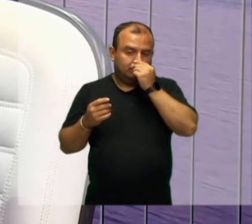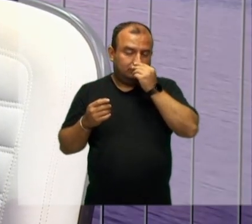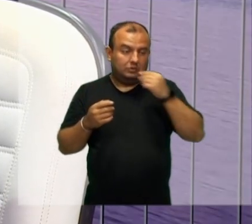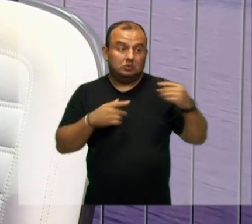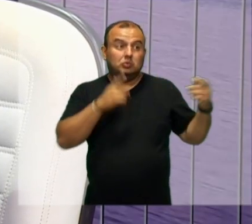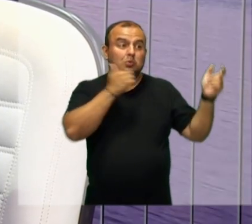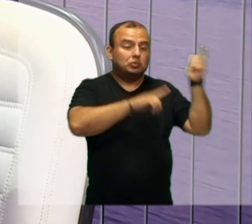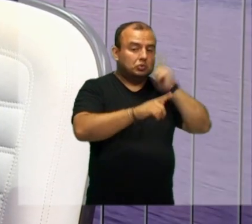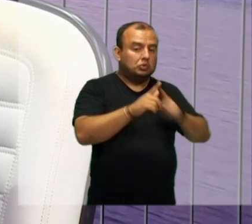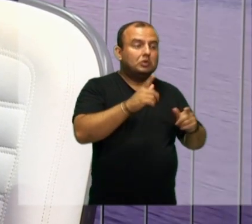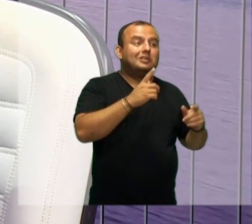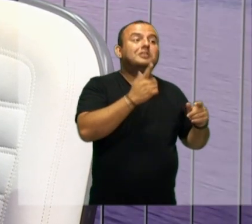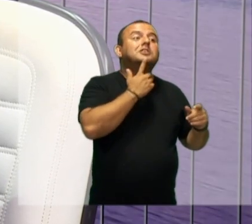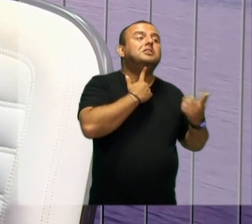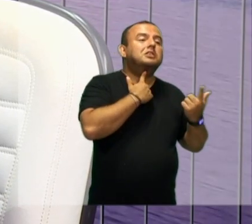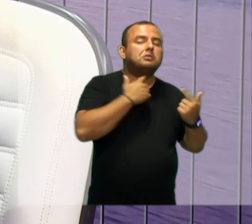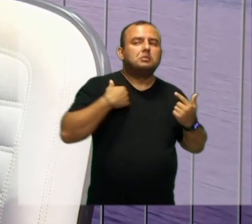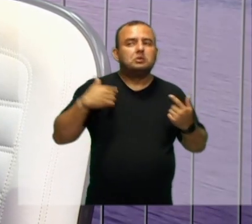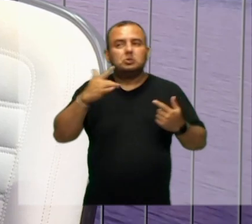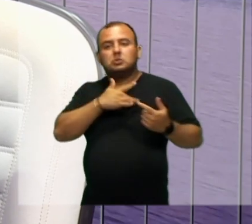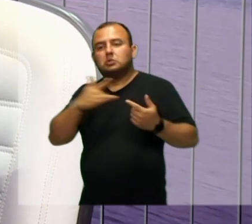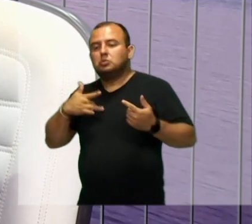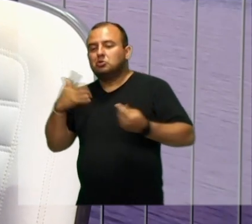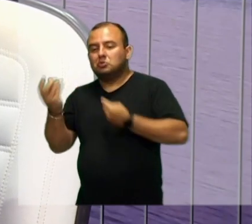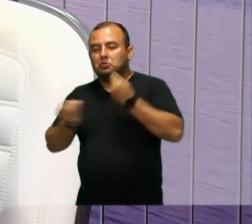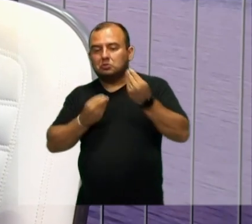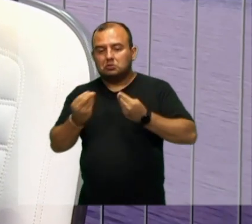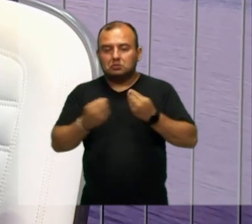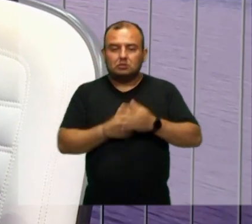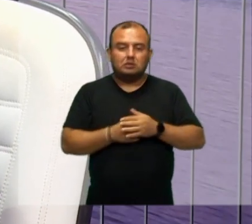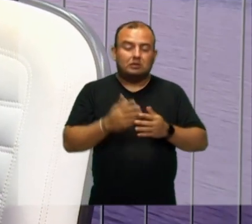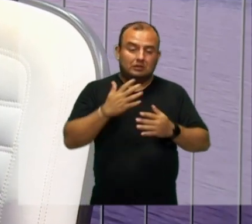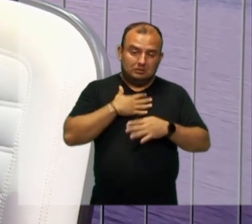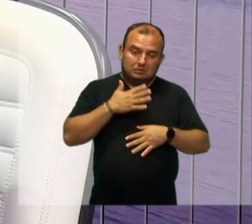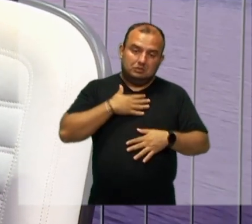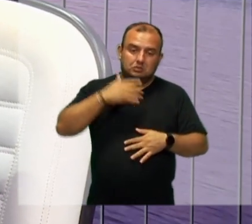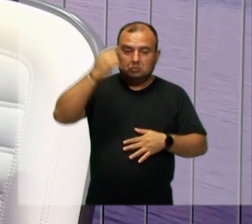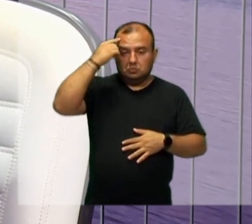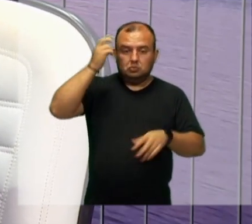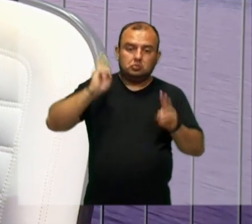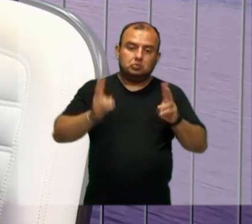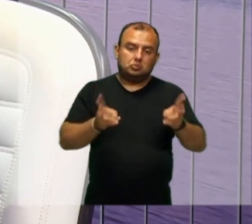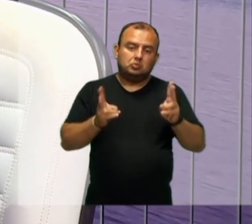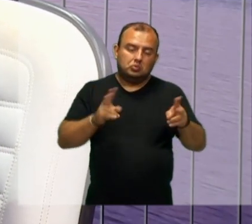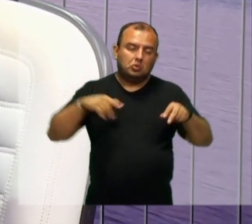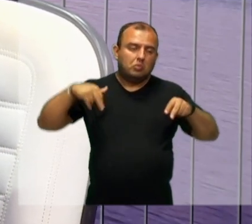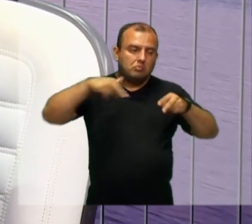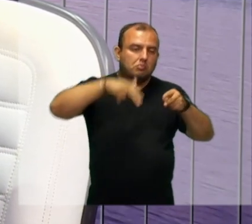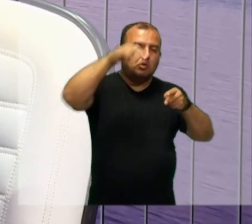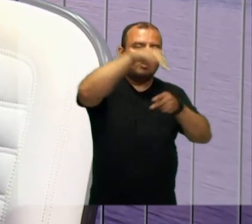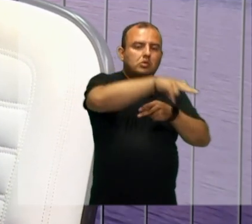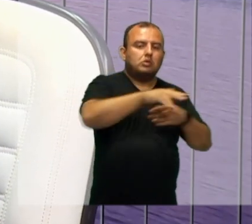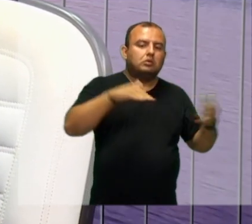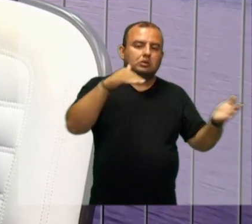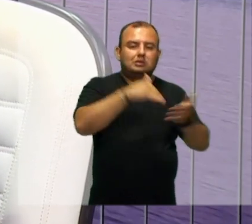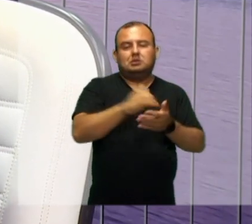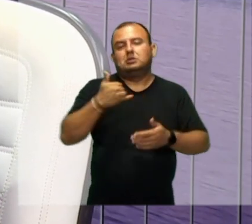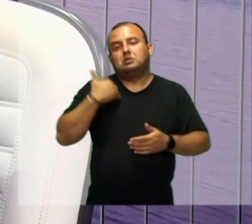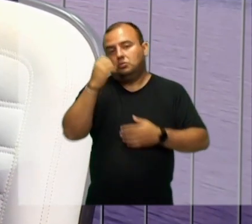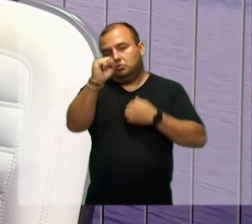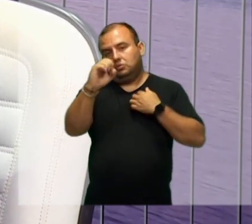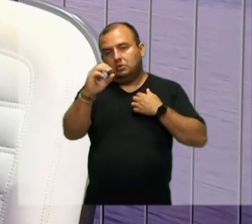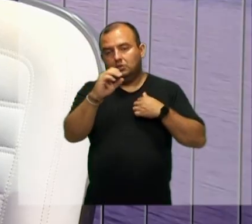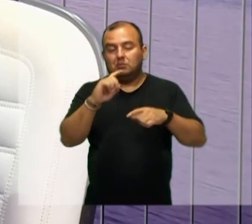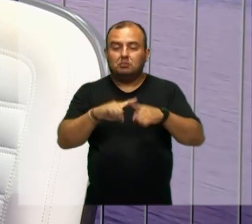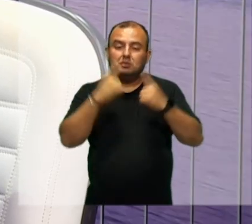dos meus anseios enquanto atleta paralímpico. Pela minha cabeça, eu continuaria fazendo salto em altura até os 80 anos de idade.